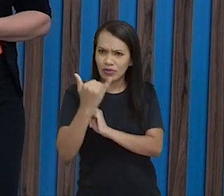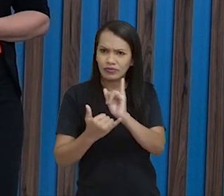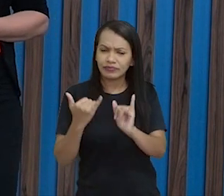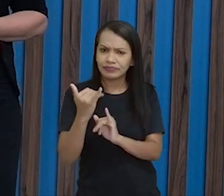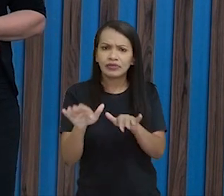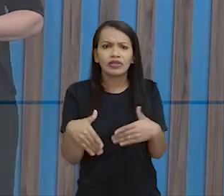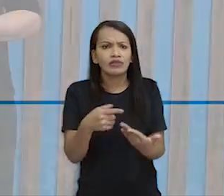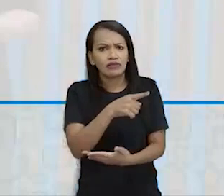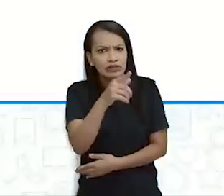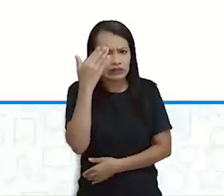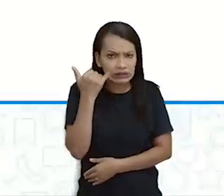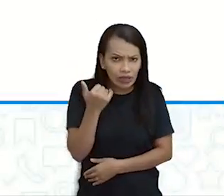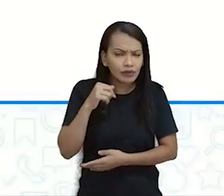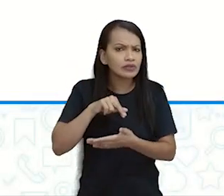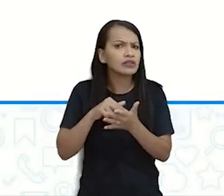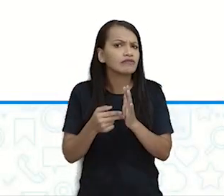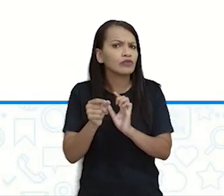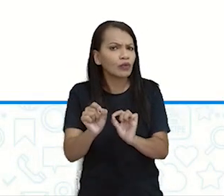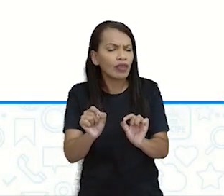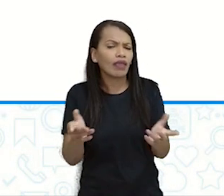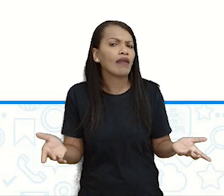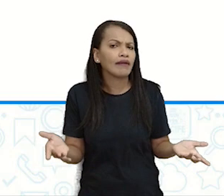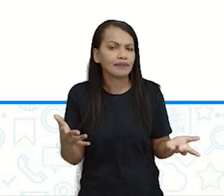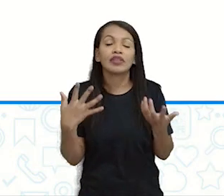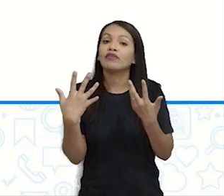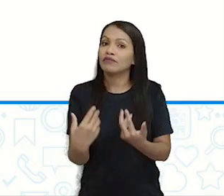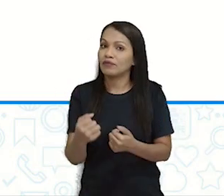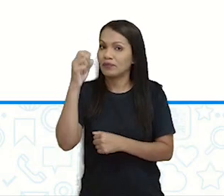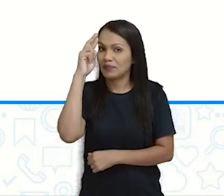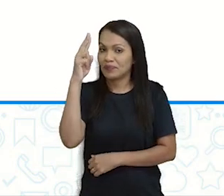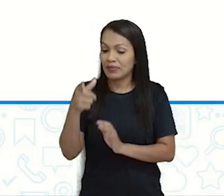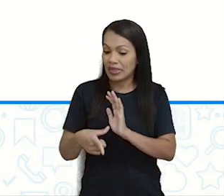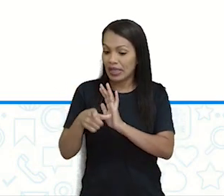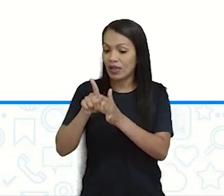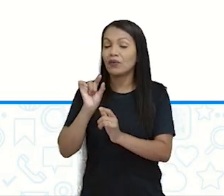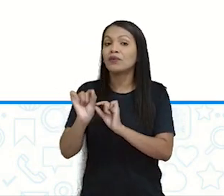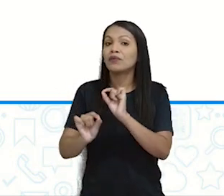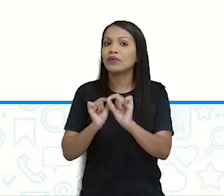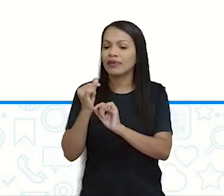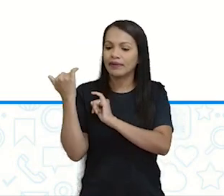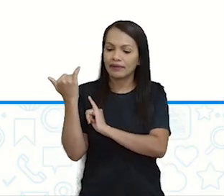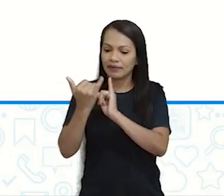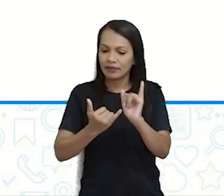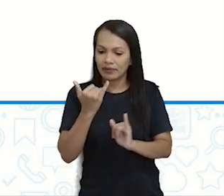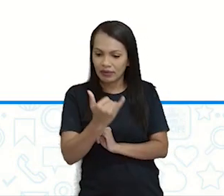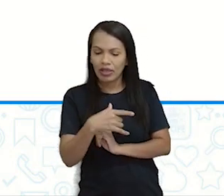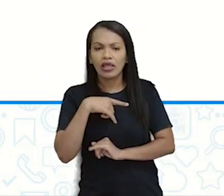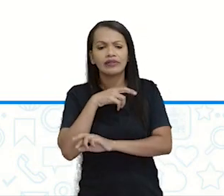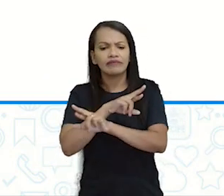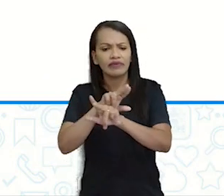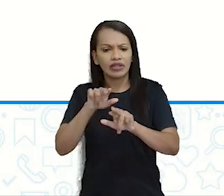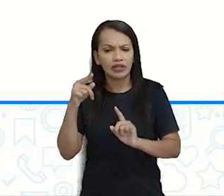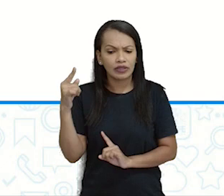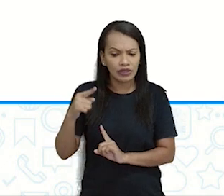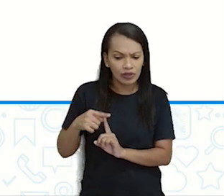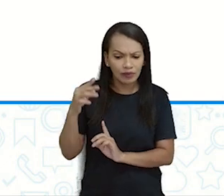E aí, você sabe o que são fábulas? Vamos relembrar antes o que são gêneros textuais. São aqueles diferentes tipos de